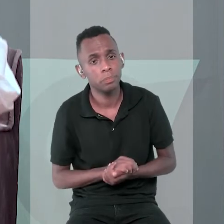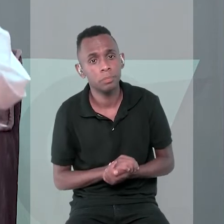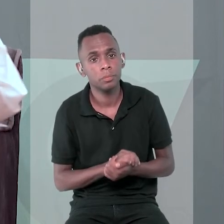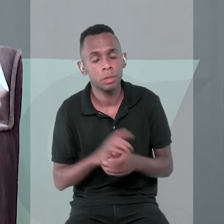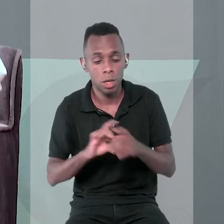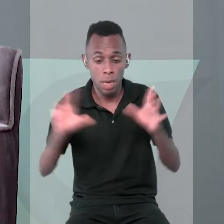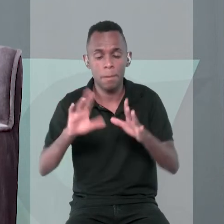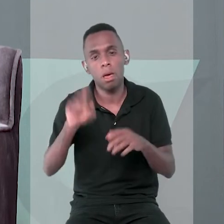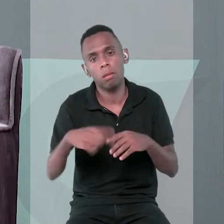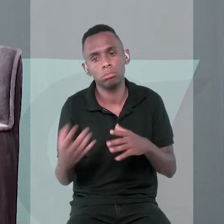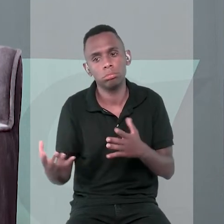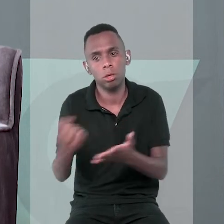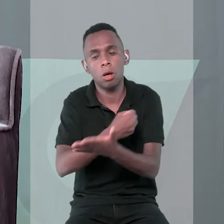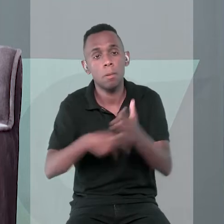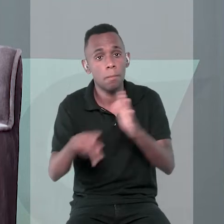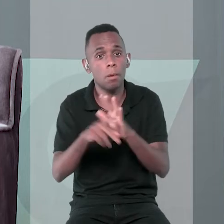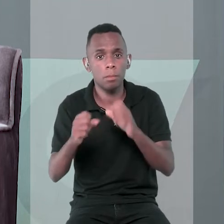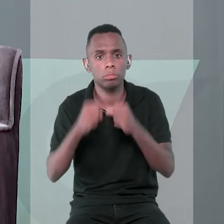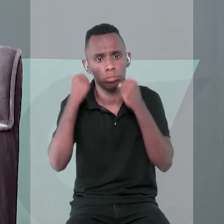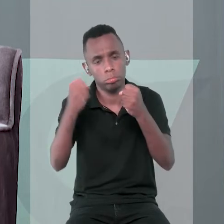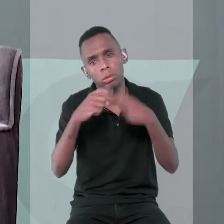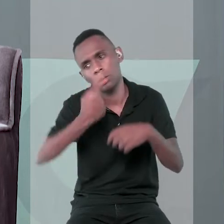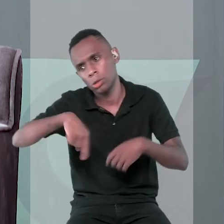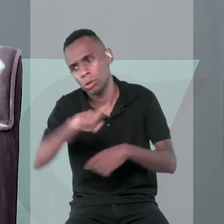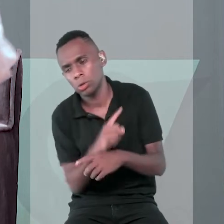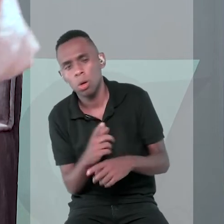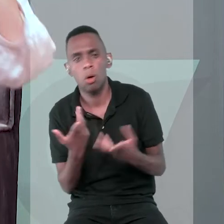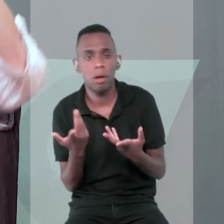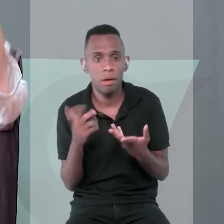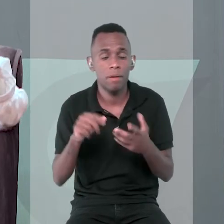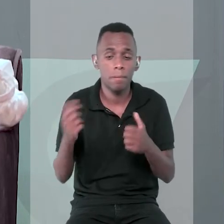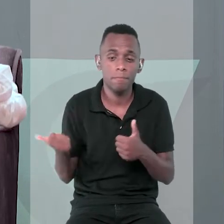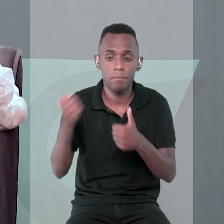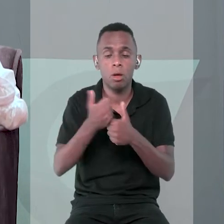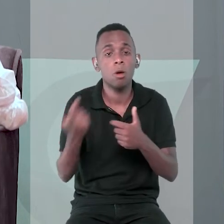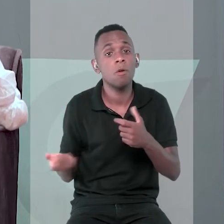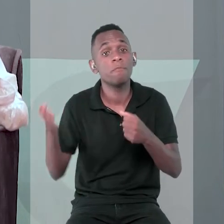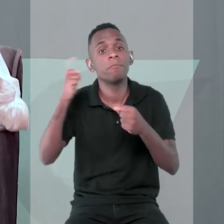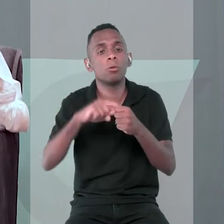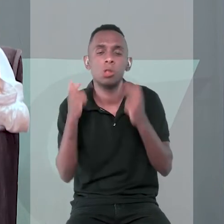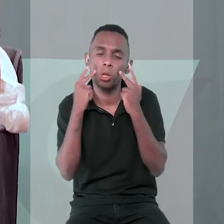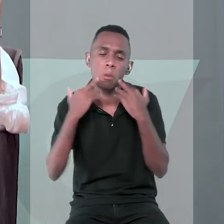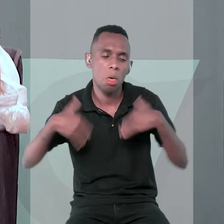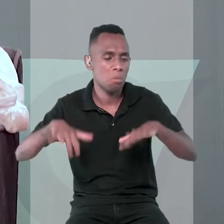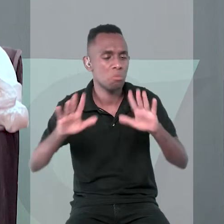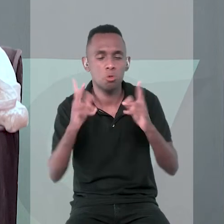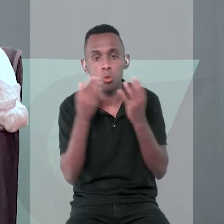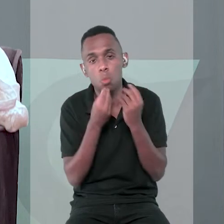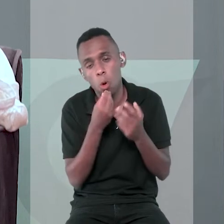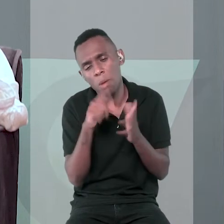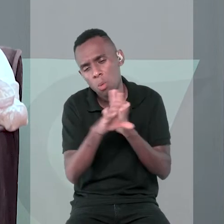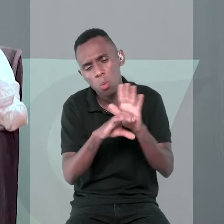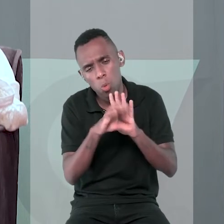a liberdade foi usurpada pelos poderes despóticos, então nós vamos restaurar a liberdade que é natural dos homens. Esse é o